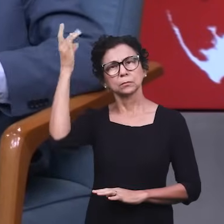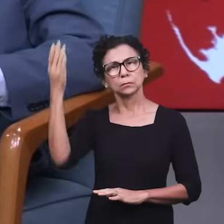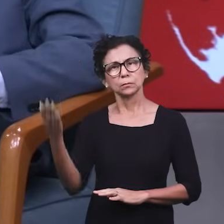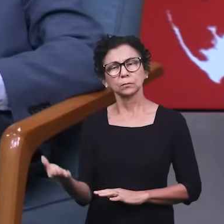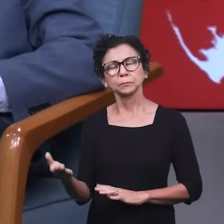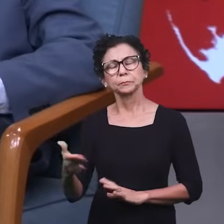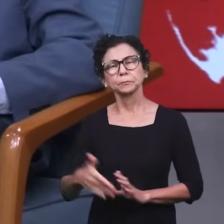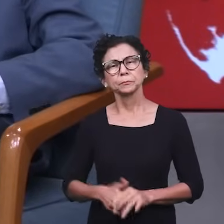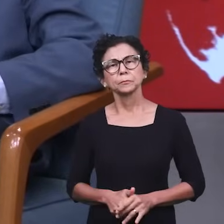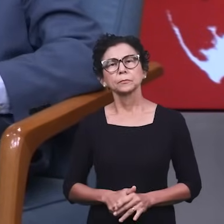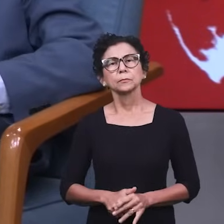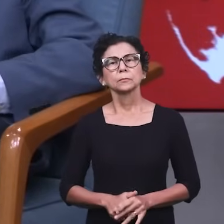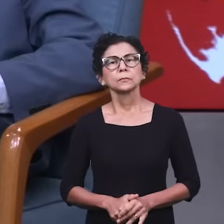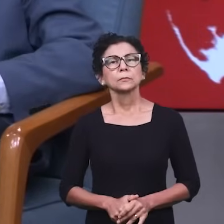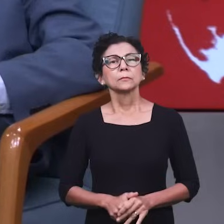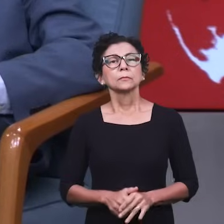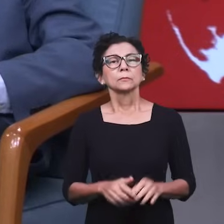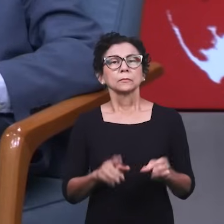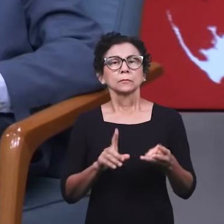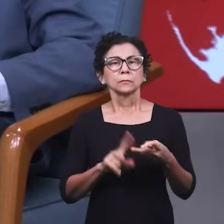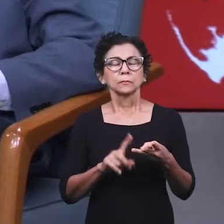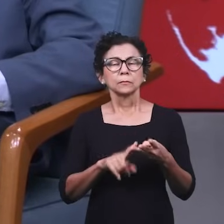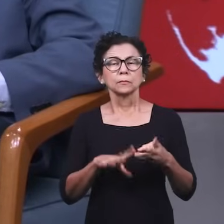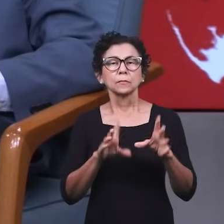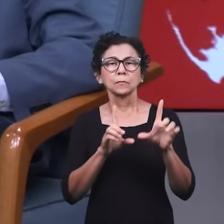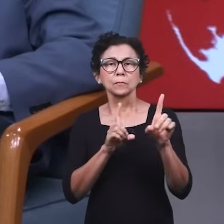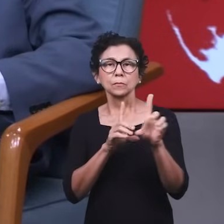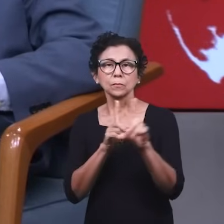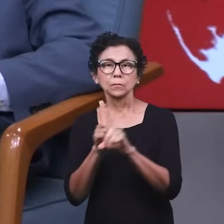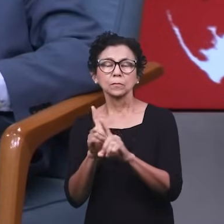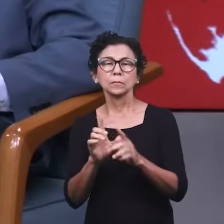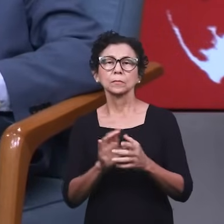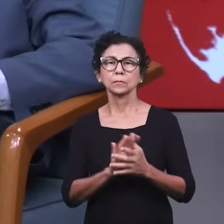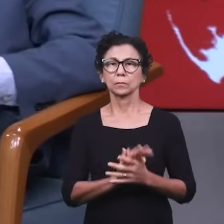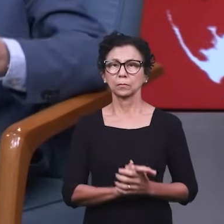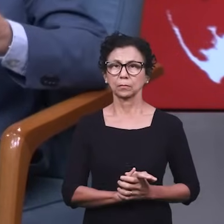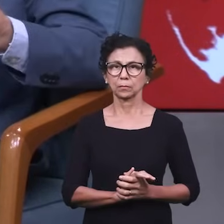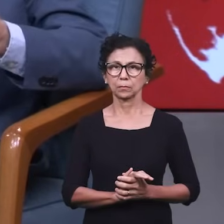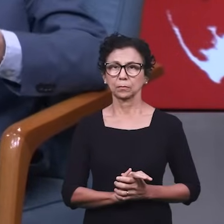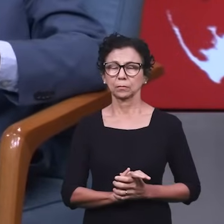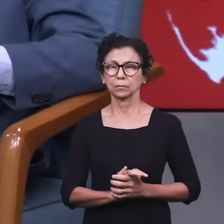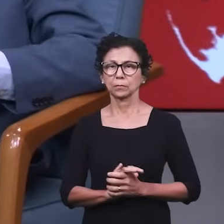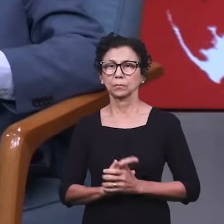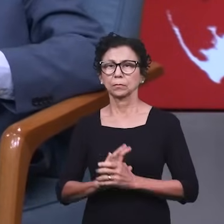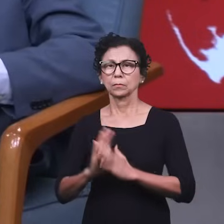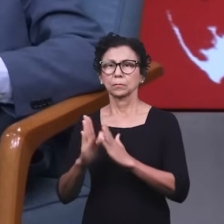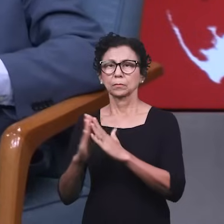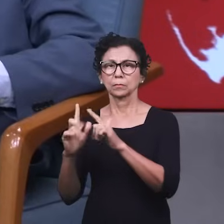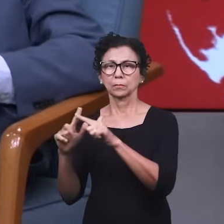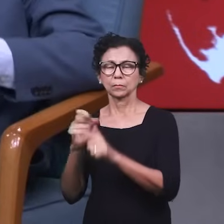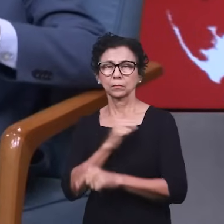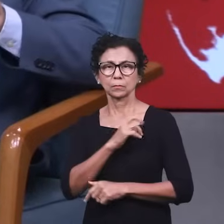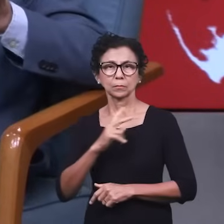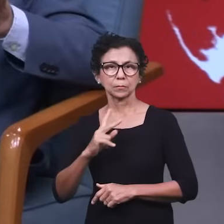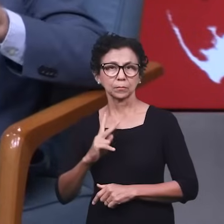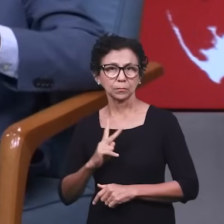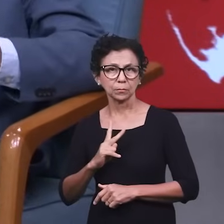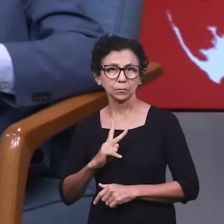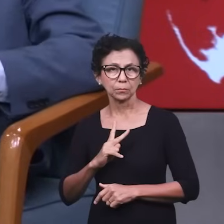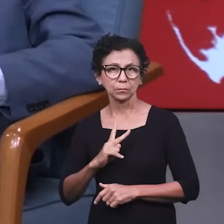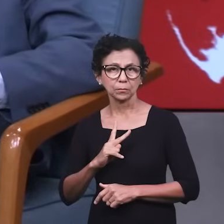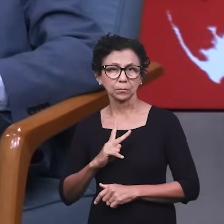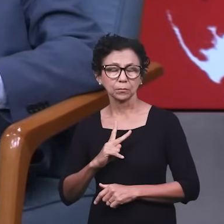tinha a plenitude do Espírito Santo. Falamos sobre a doutrina da igreja, como